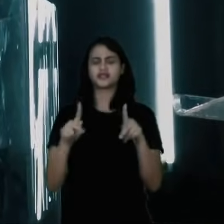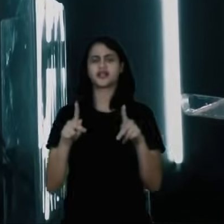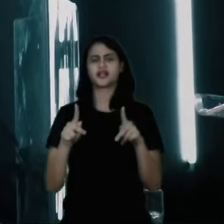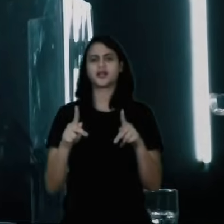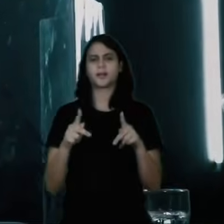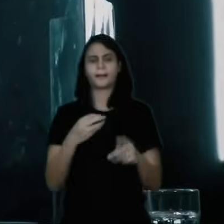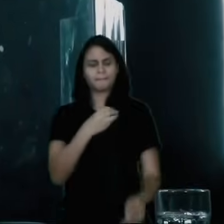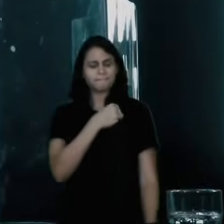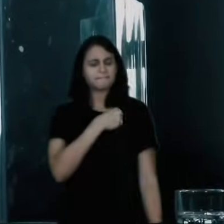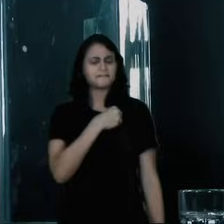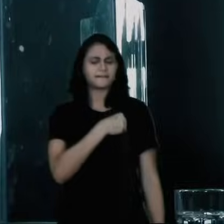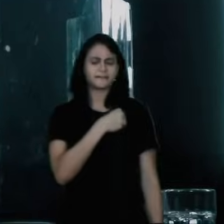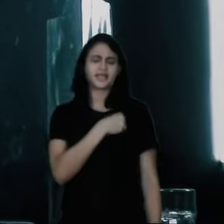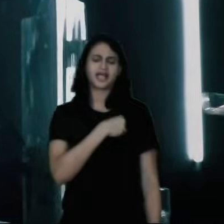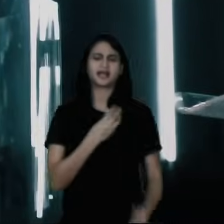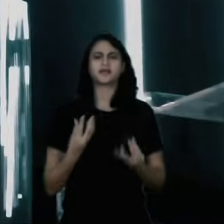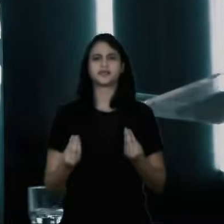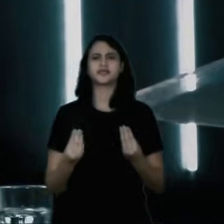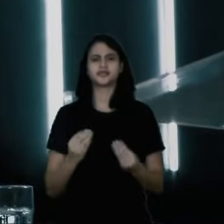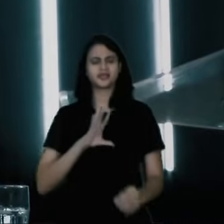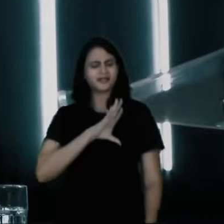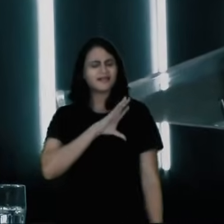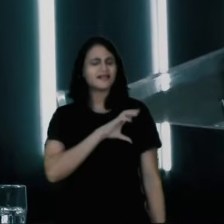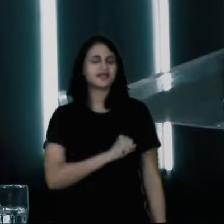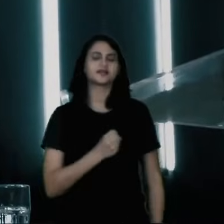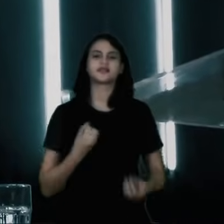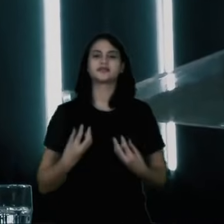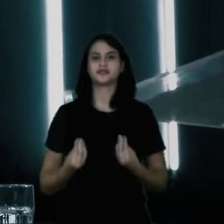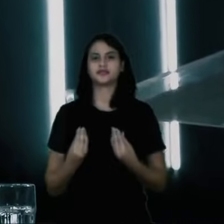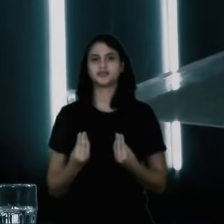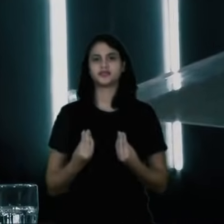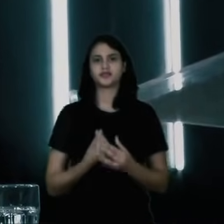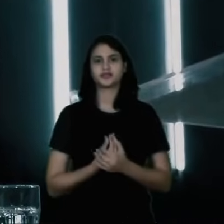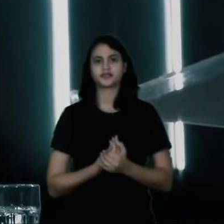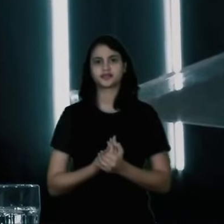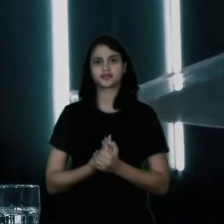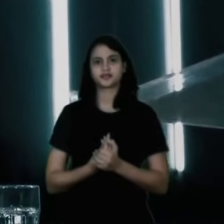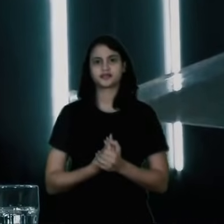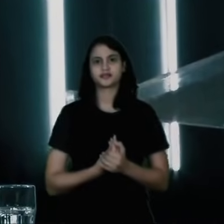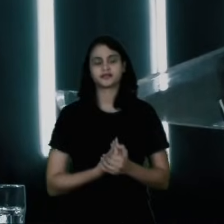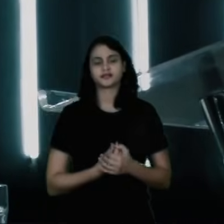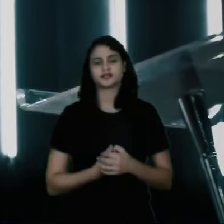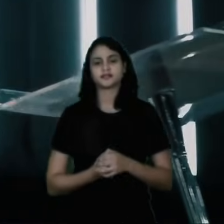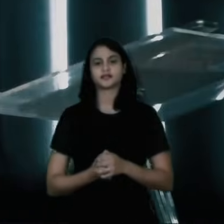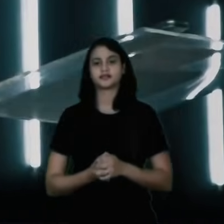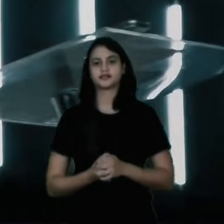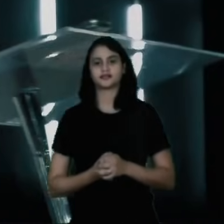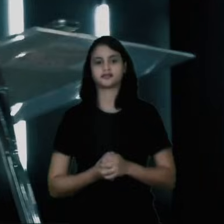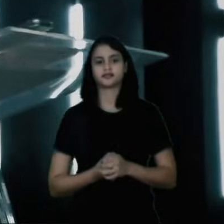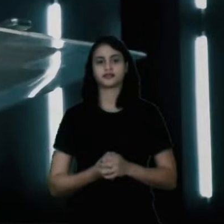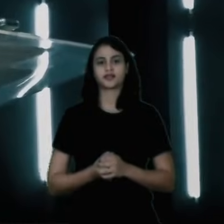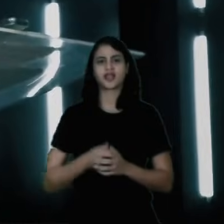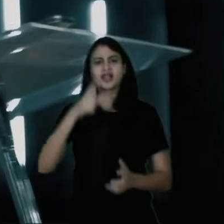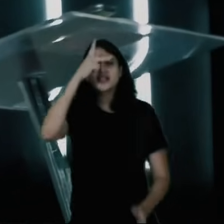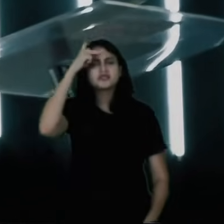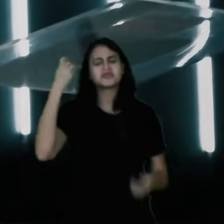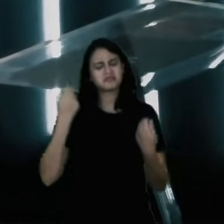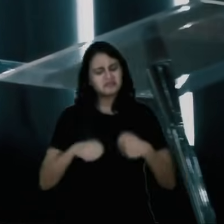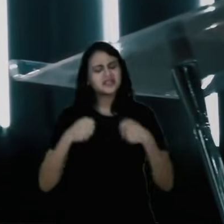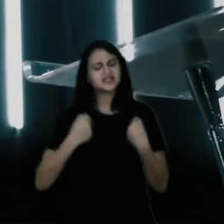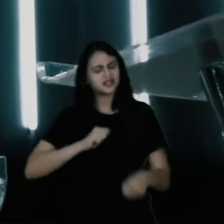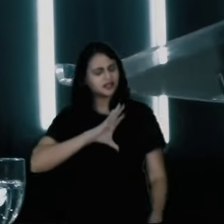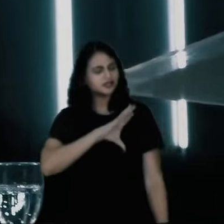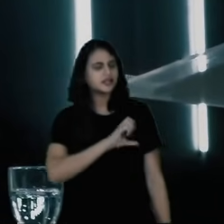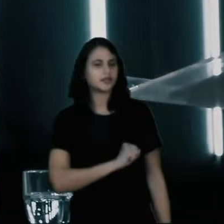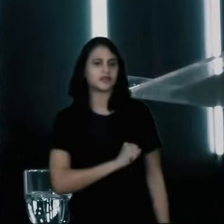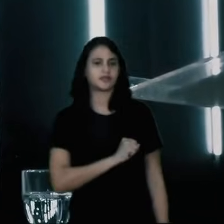muito ama, é por isso que eu amo. Eu tenho pena, eu tenho dó. Essas pessoas precisam de amor. As pessoas só dão o